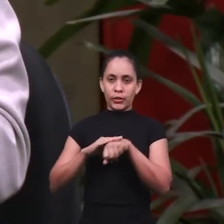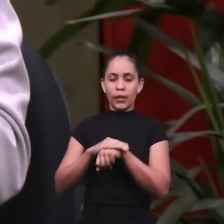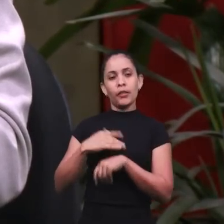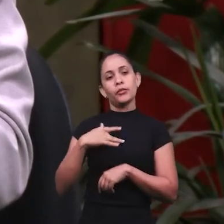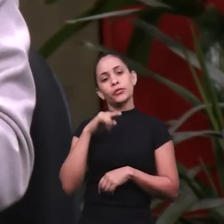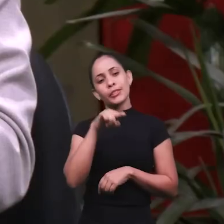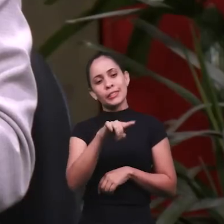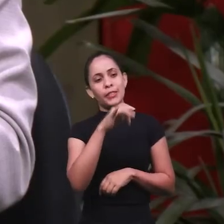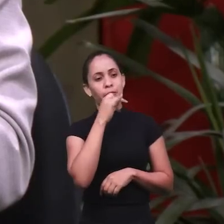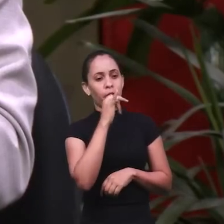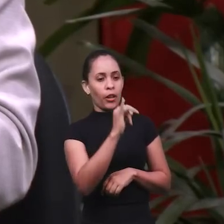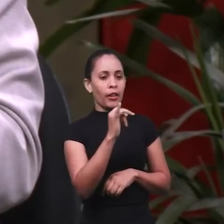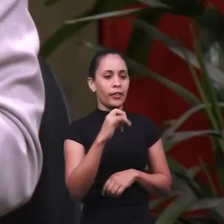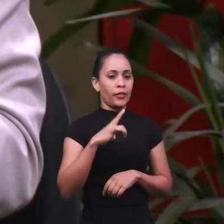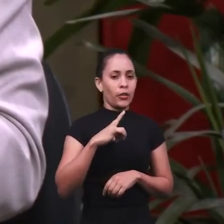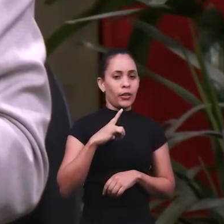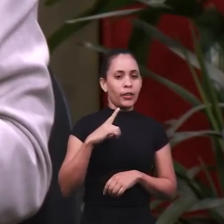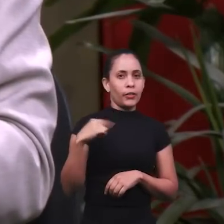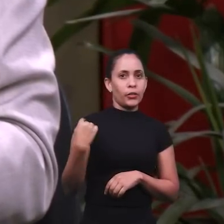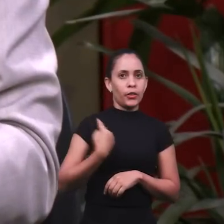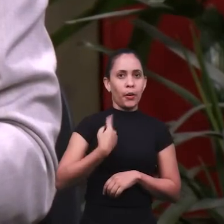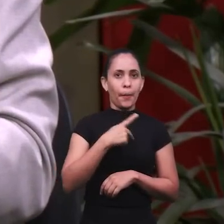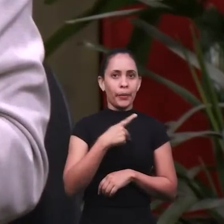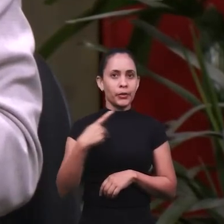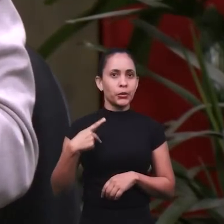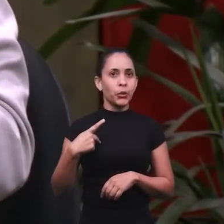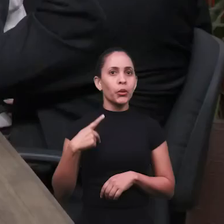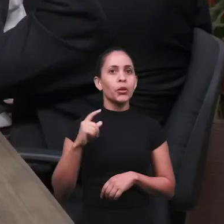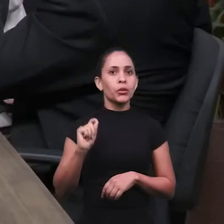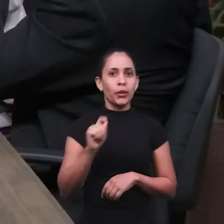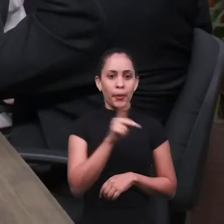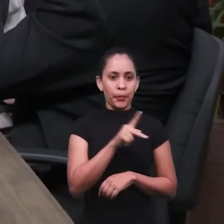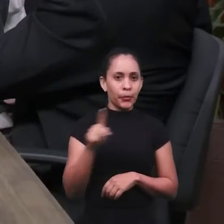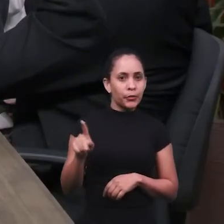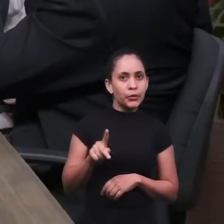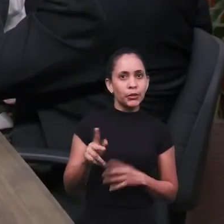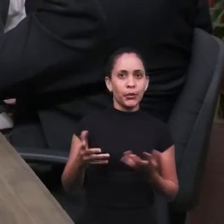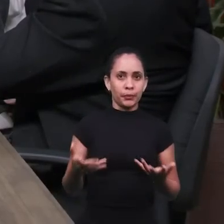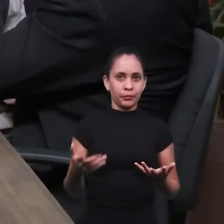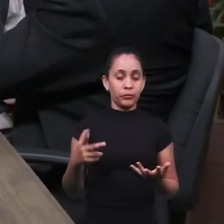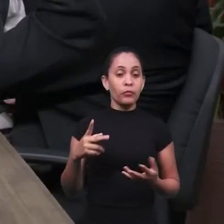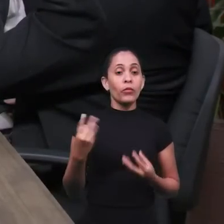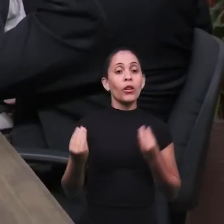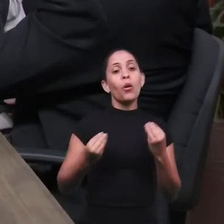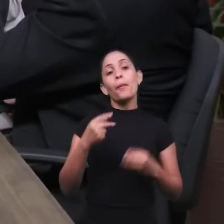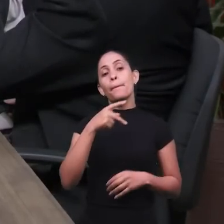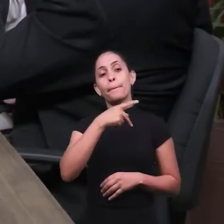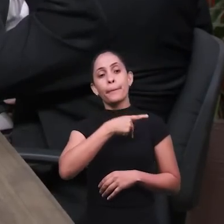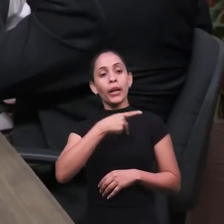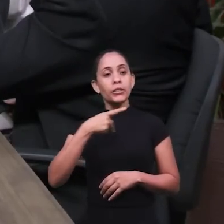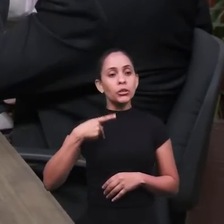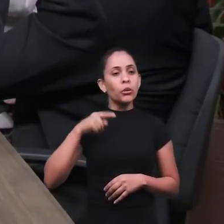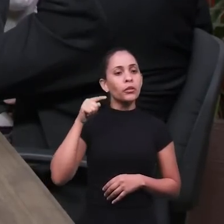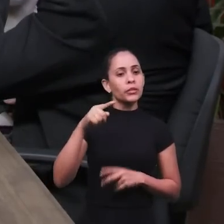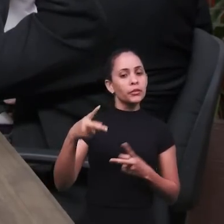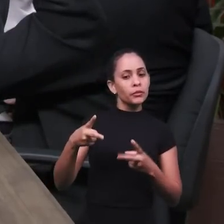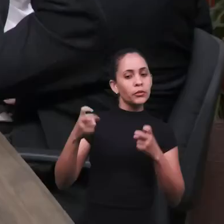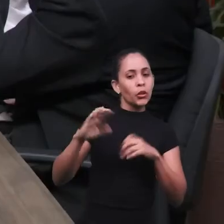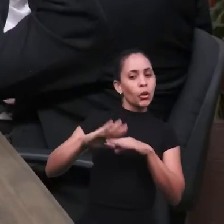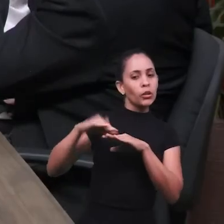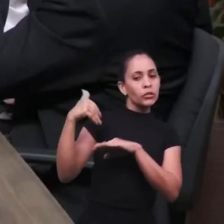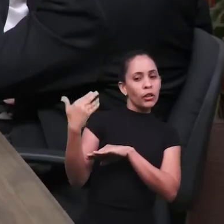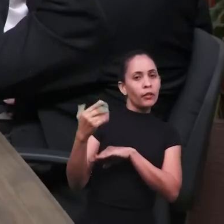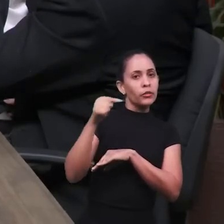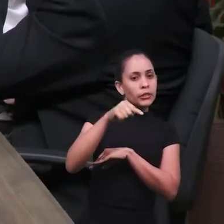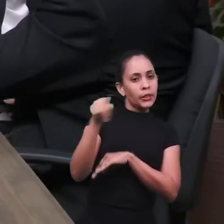gravação, você falou assim, às vezes tem horas que a gente é mais pastor do que professor, né? Então, como pastor, e que está vendo o lado